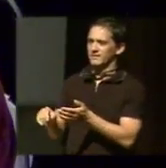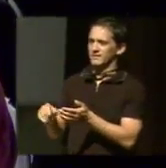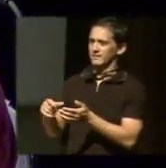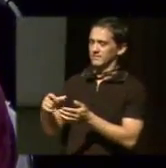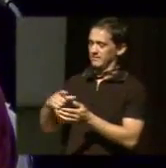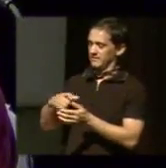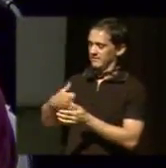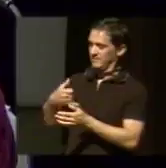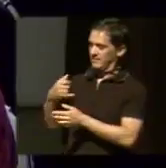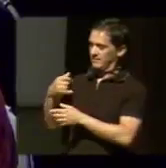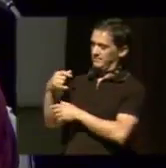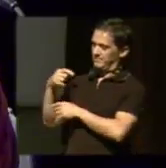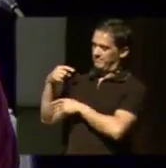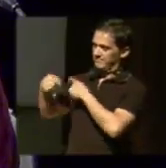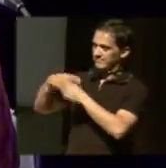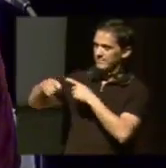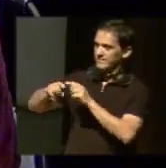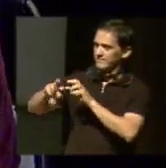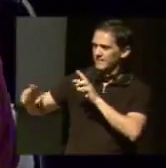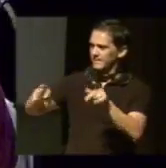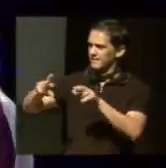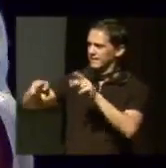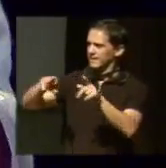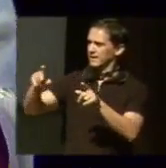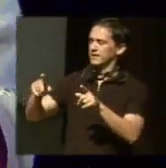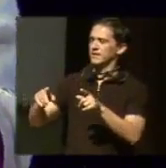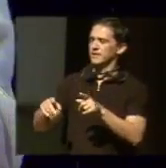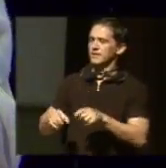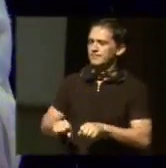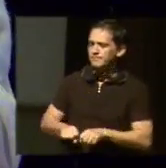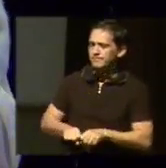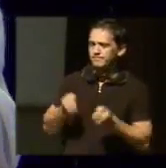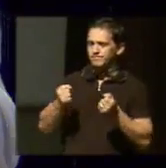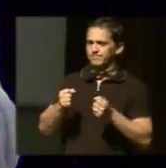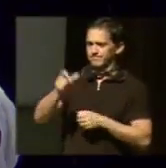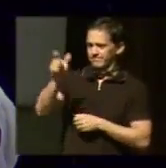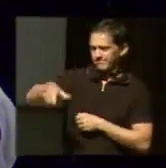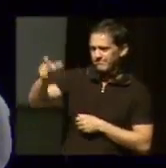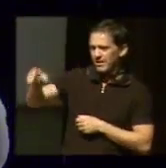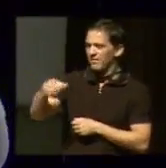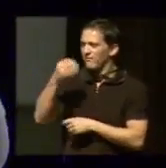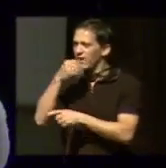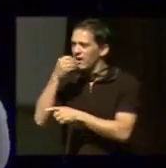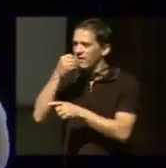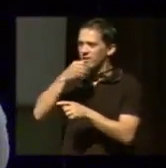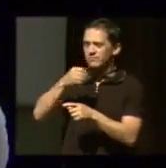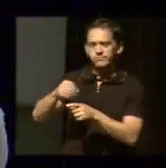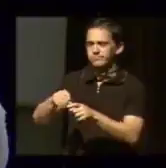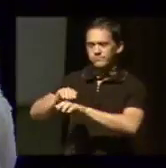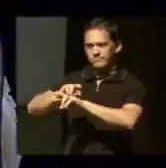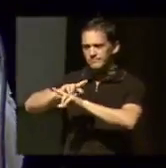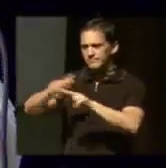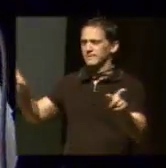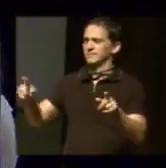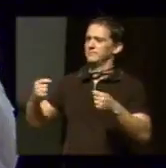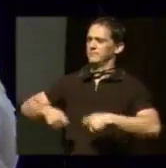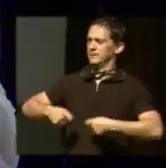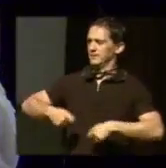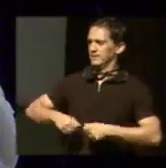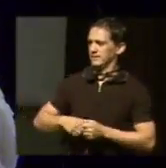né, e da gente quebrar esses estereótipos de fraqueza, né. Por outro